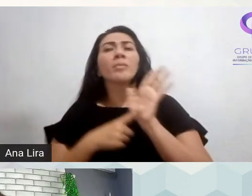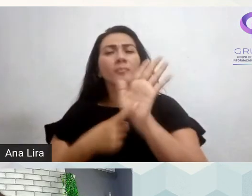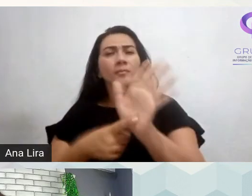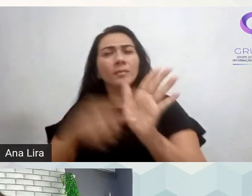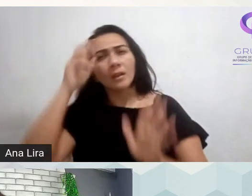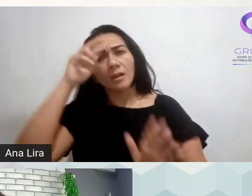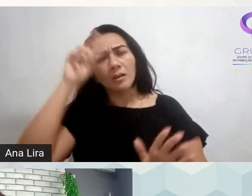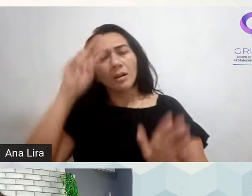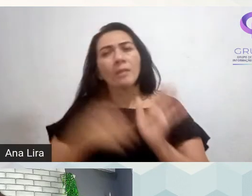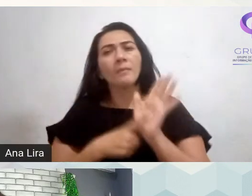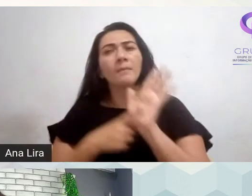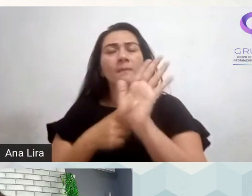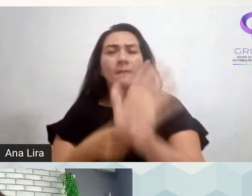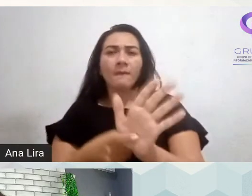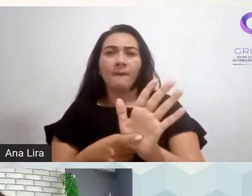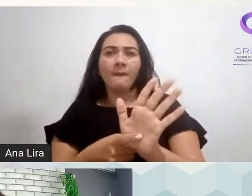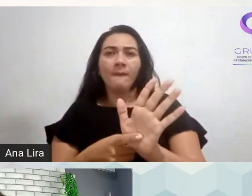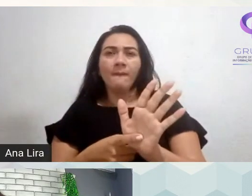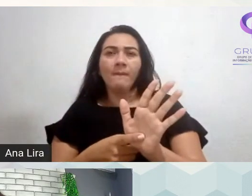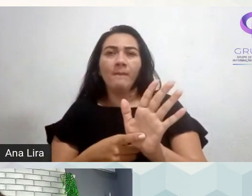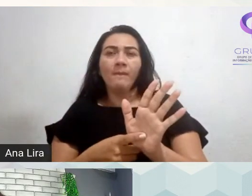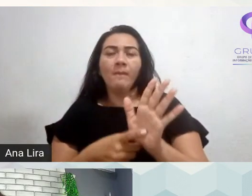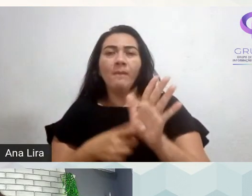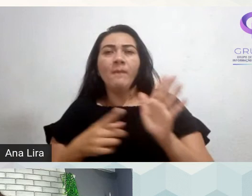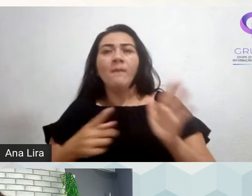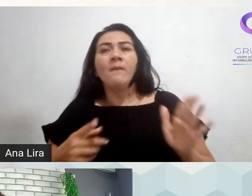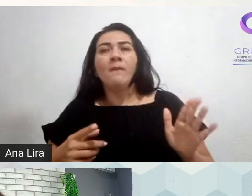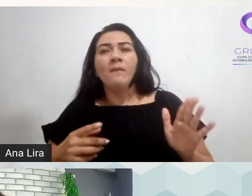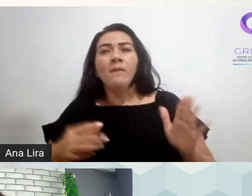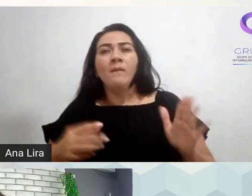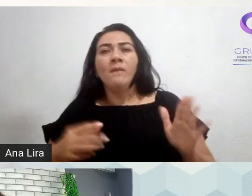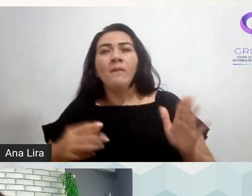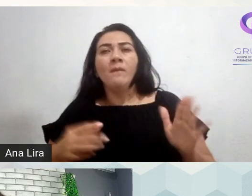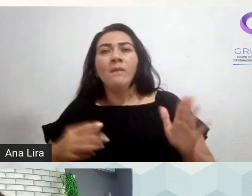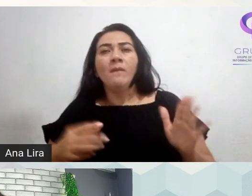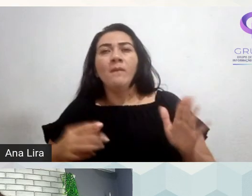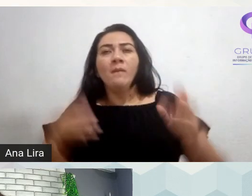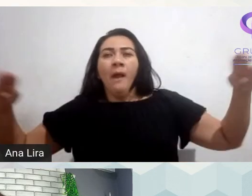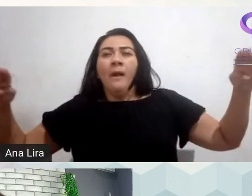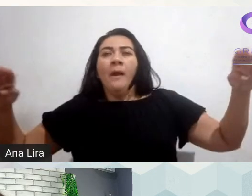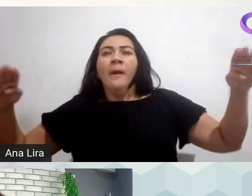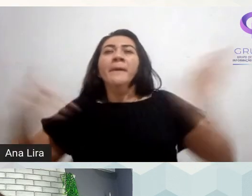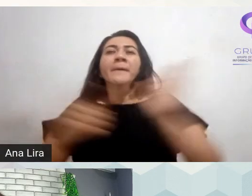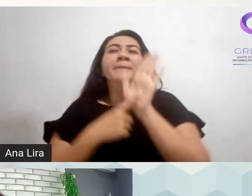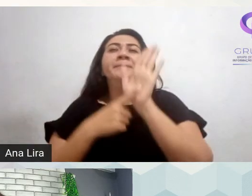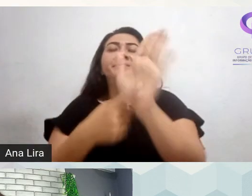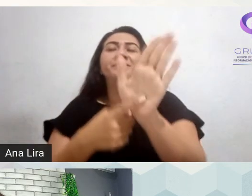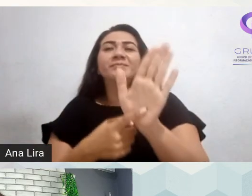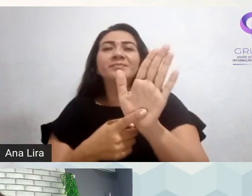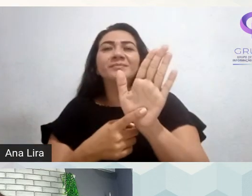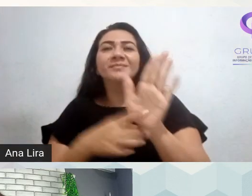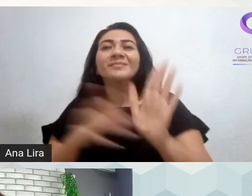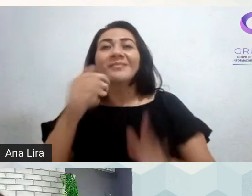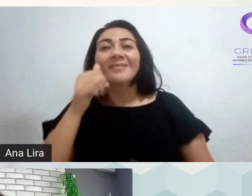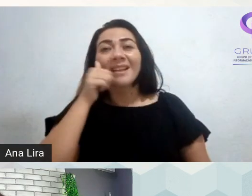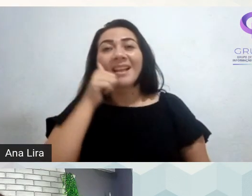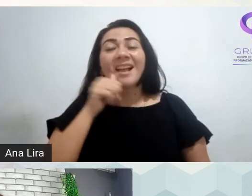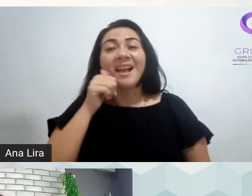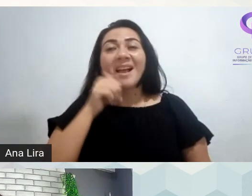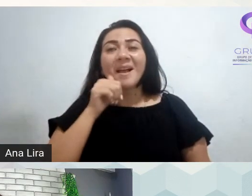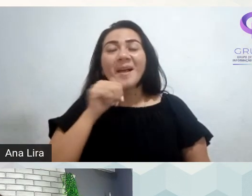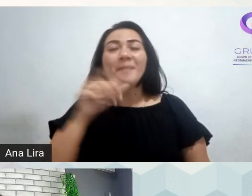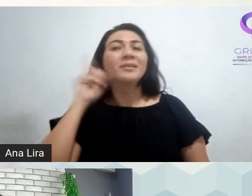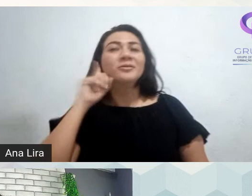lá e tudo mais, a gente pegou um depoimento de uma mãe que era surda, né? É surda, no caso.